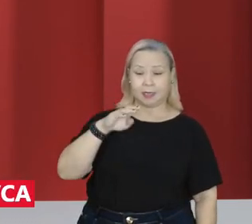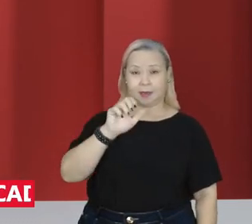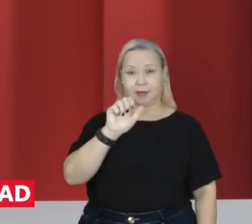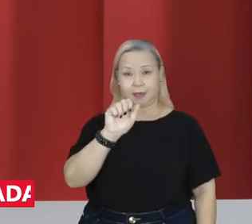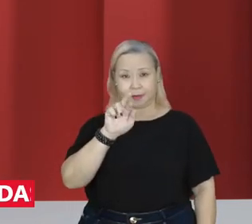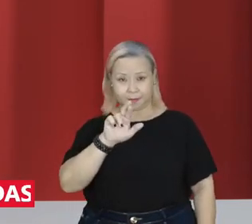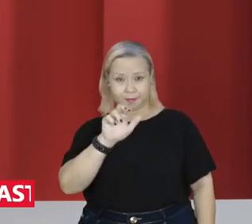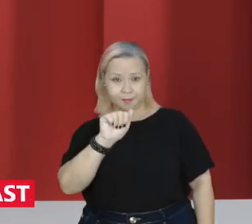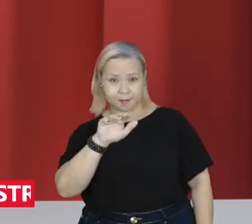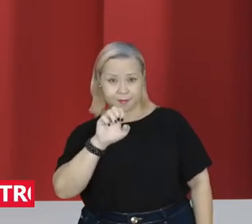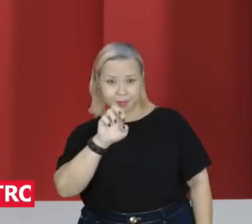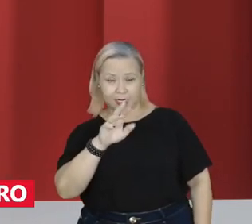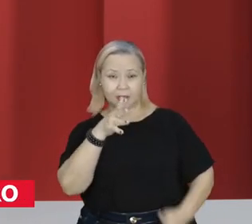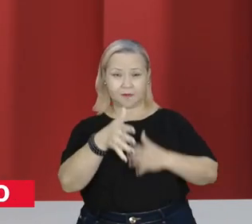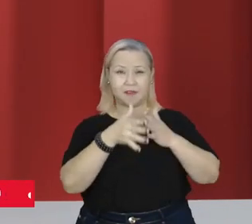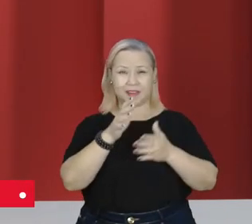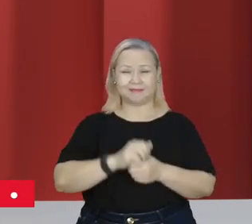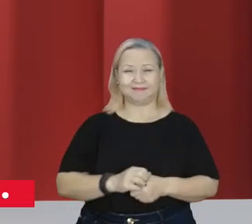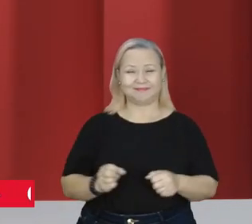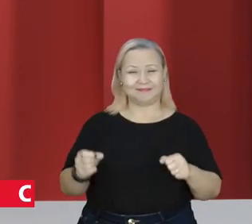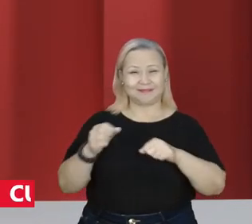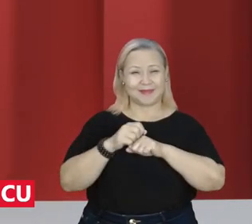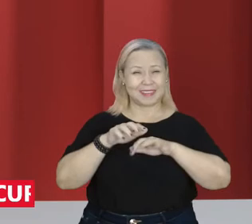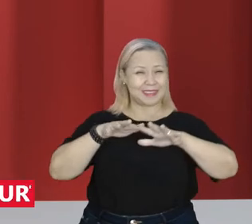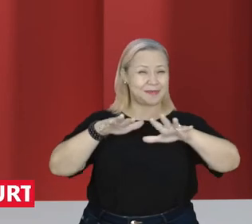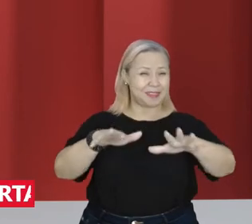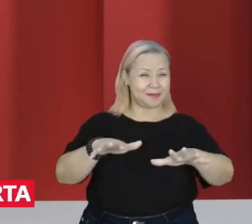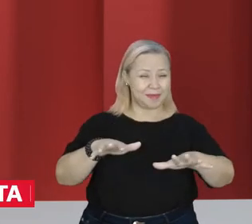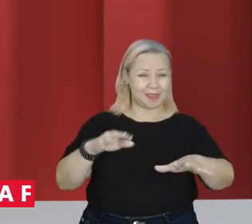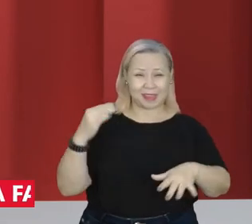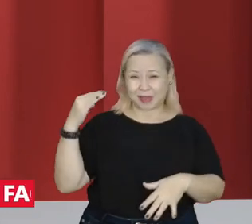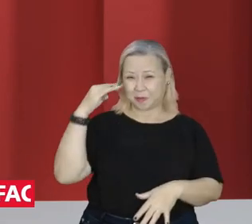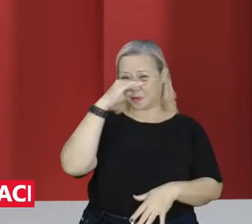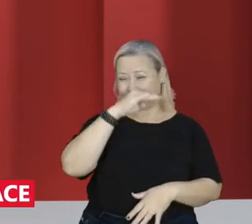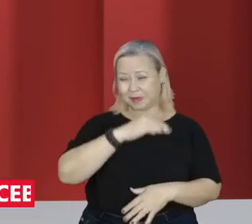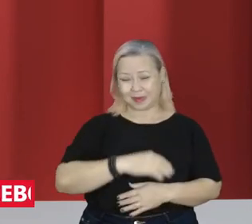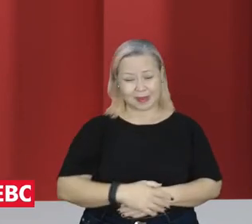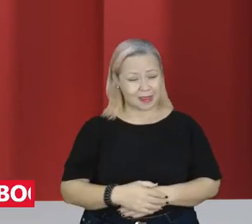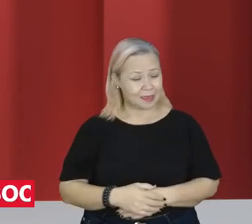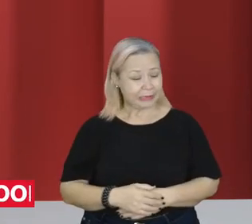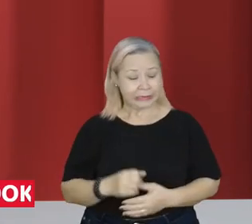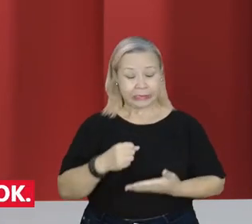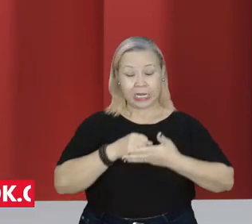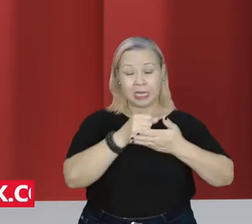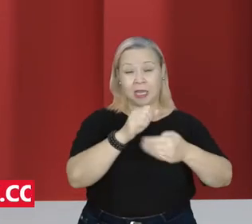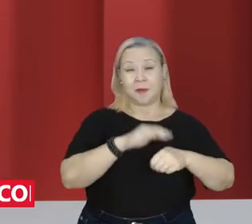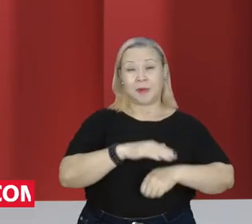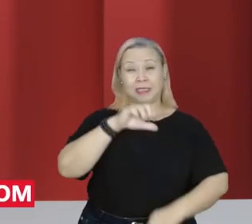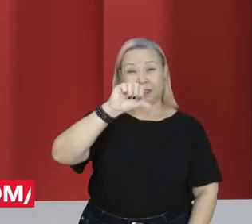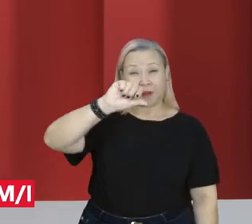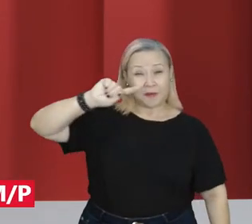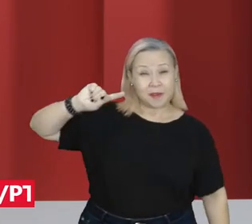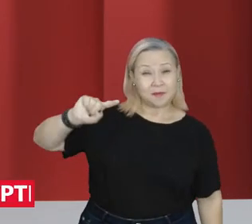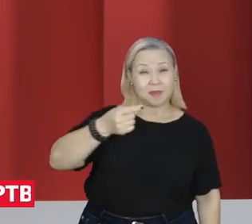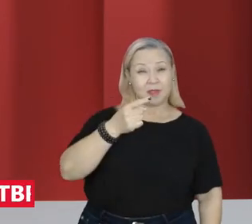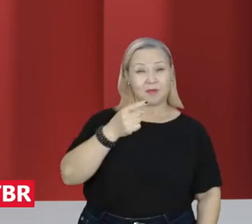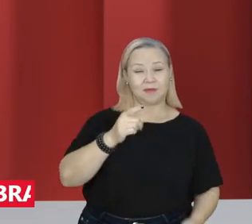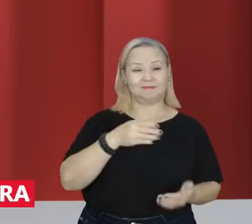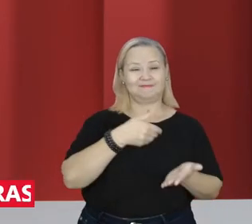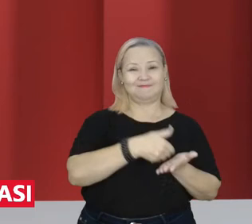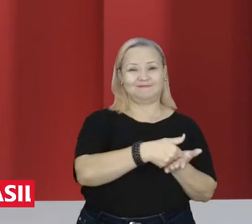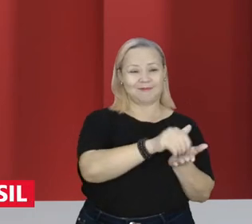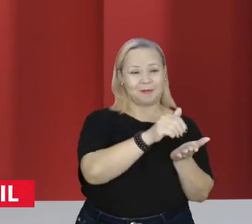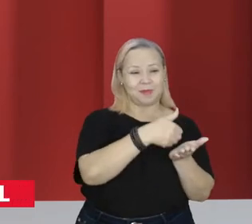Lulinha. Nessa pandemia, o despresidente atual apoiou mais de 9 mil demissões na empresa. Olha